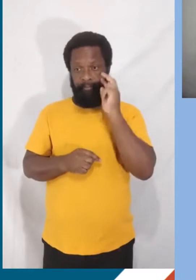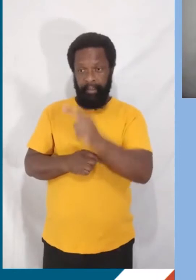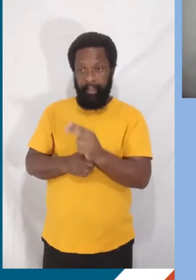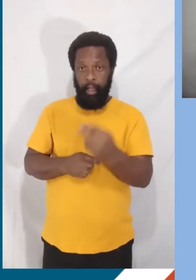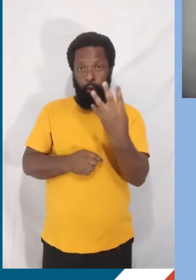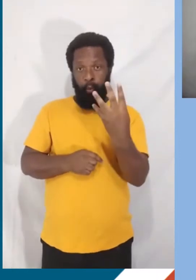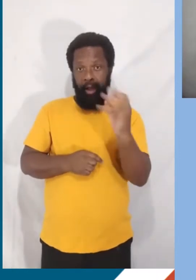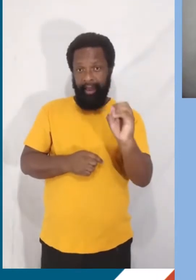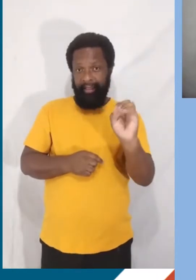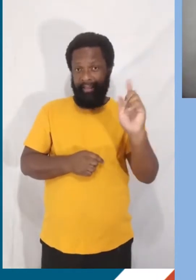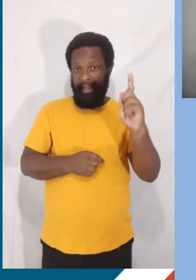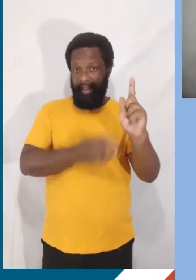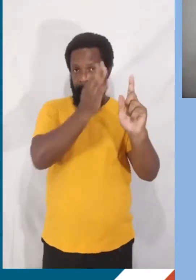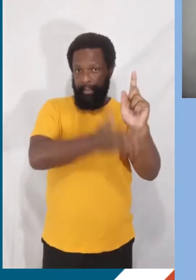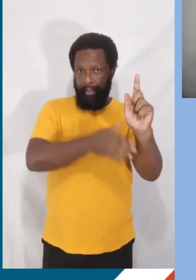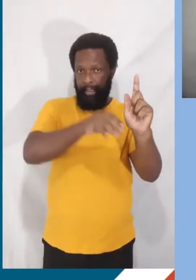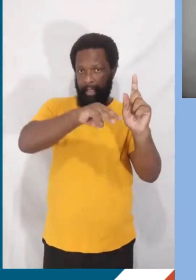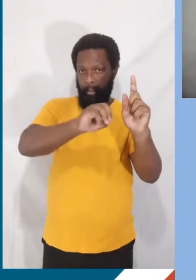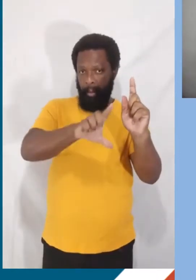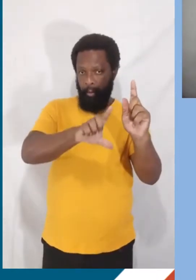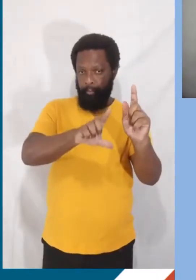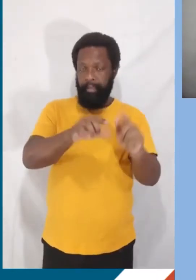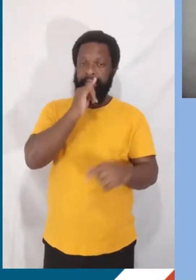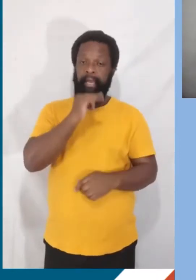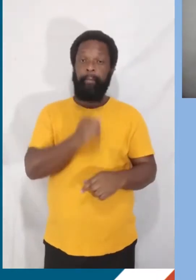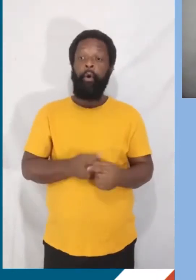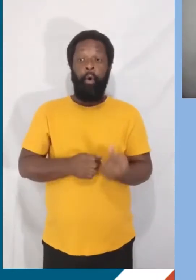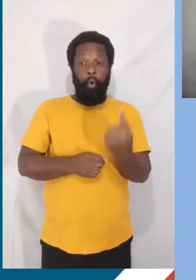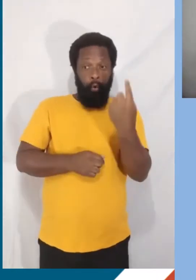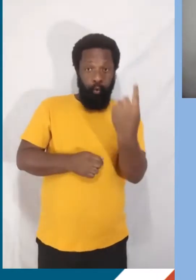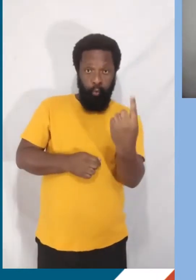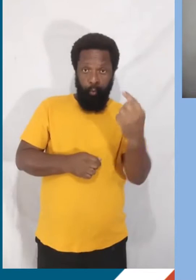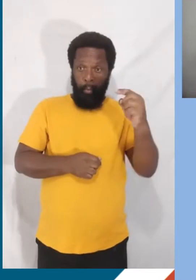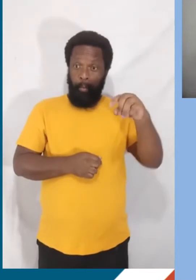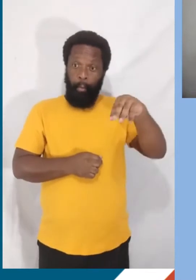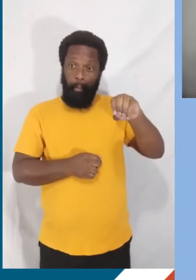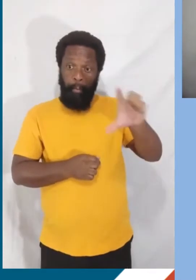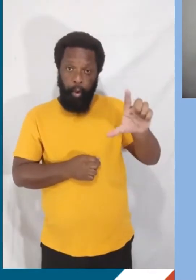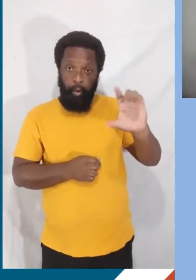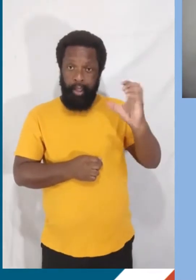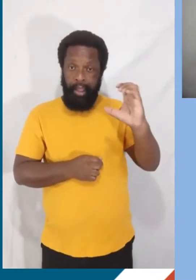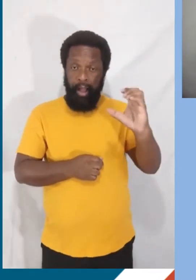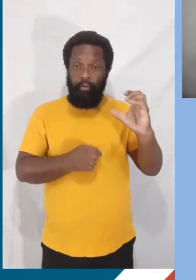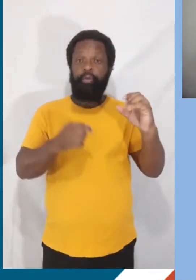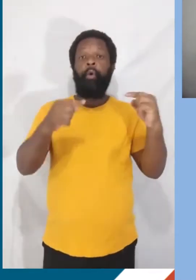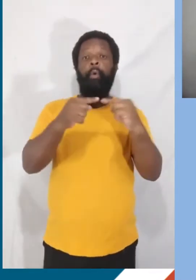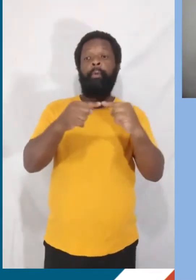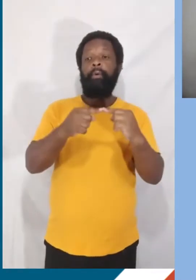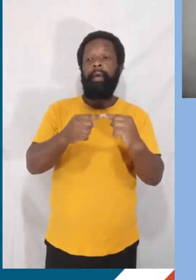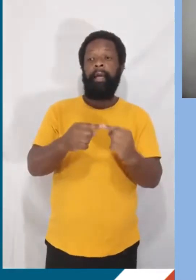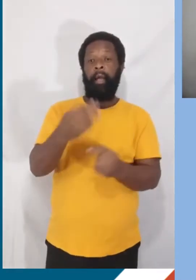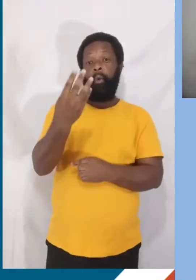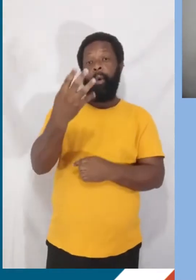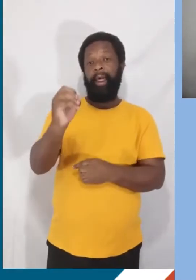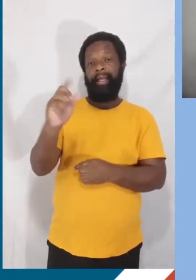isso, Jorge? Ora, se a cada 1 mol de cálcio, né, o elemento cálcio, eu sei que corresponde a quantos gramas? 40 gramas. Então, é